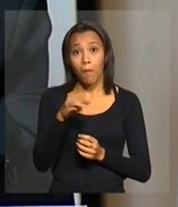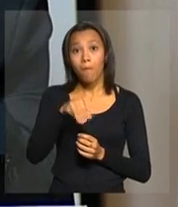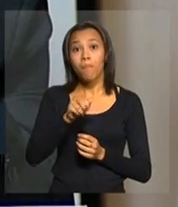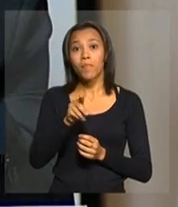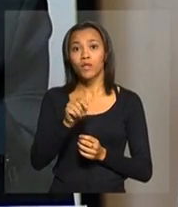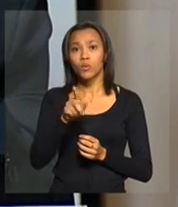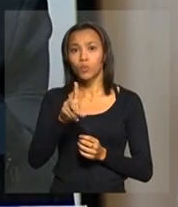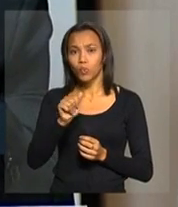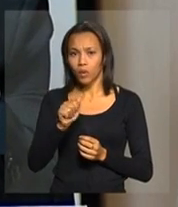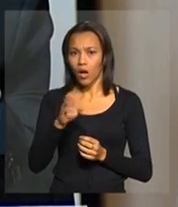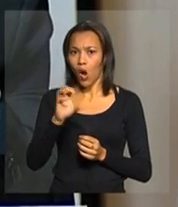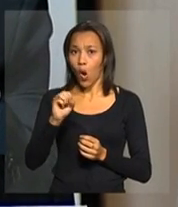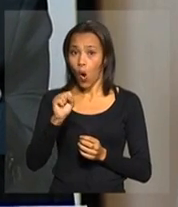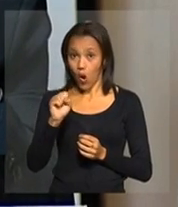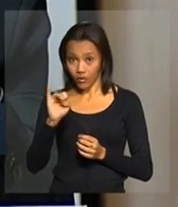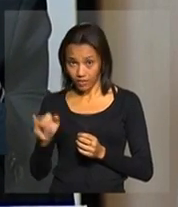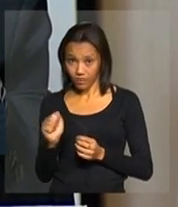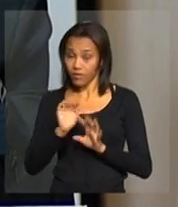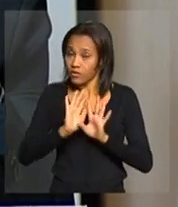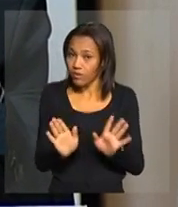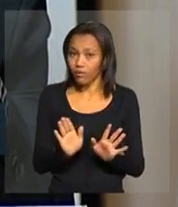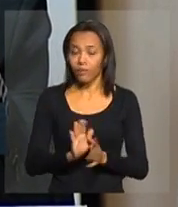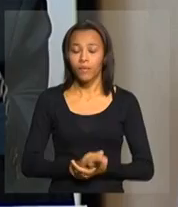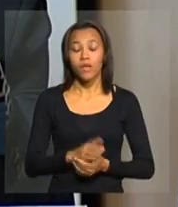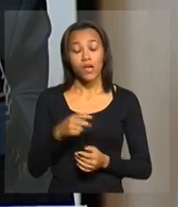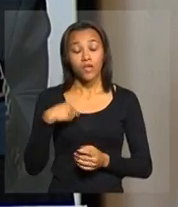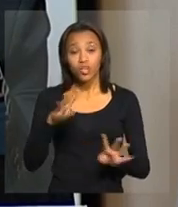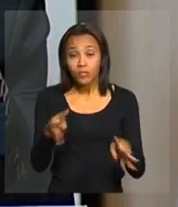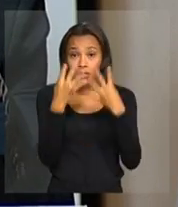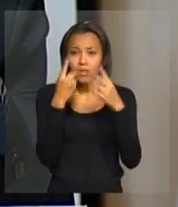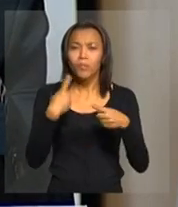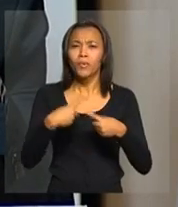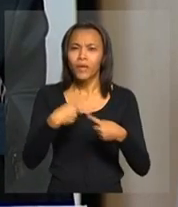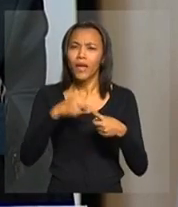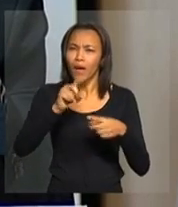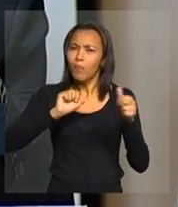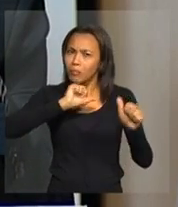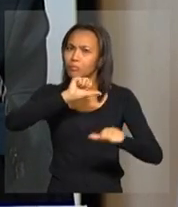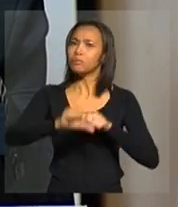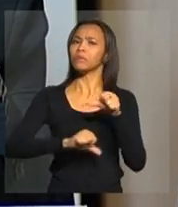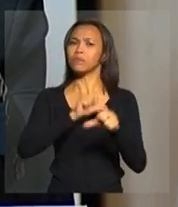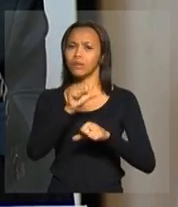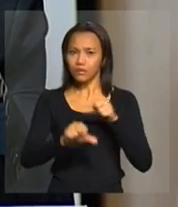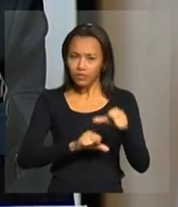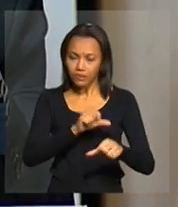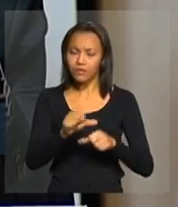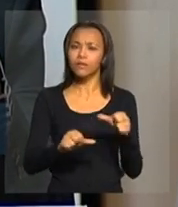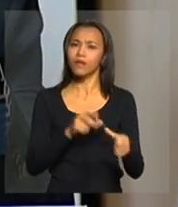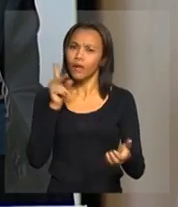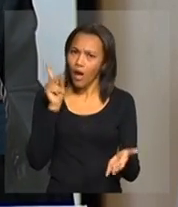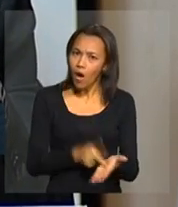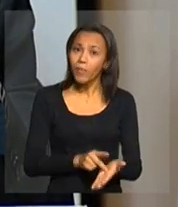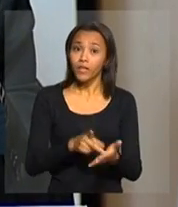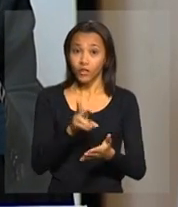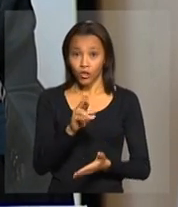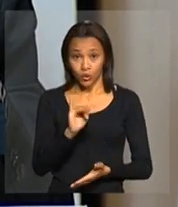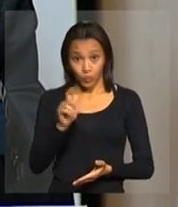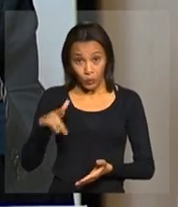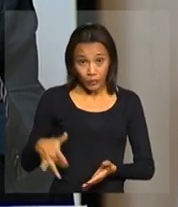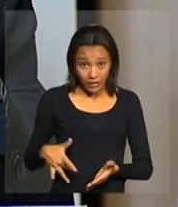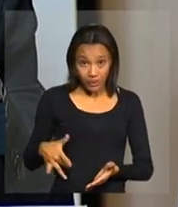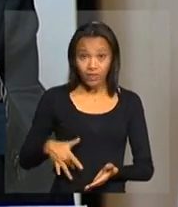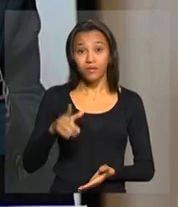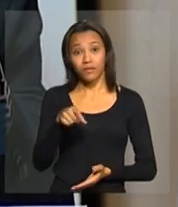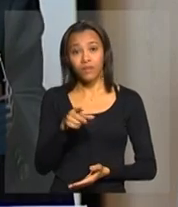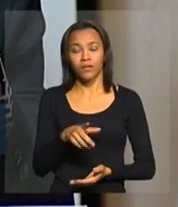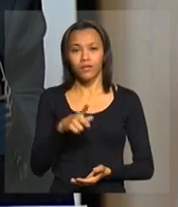óssea não aparentado. Essa a gente está chamando a atenção porque é uma mudança grande e realmente, no caso do rim, vocês podem imaginar